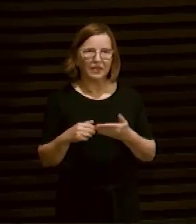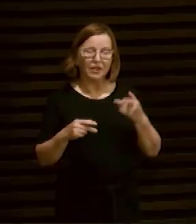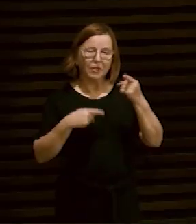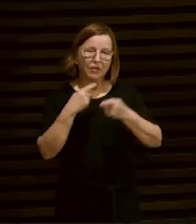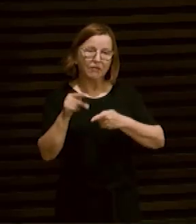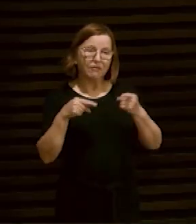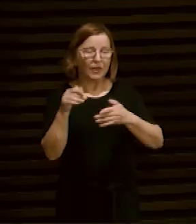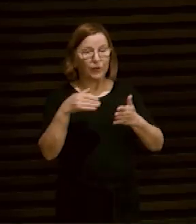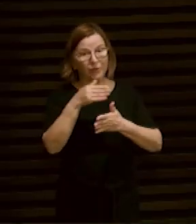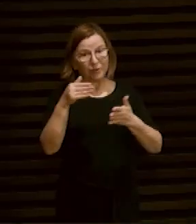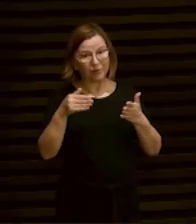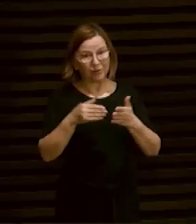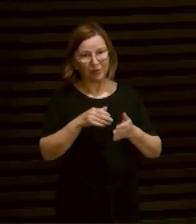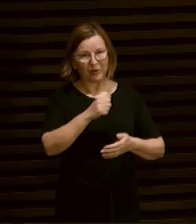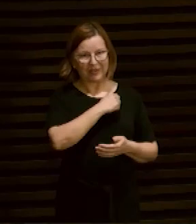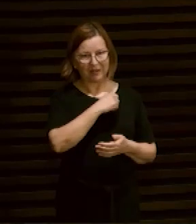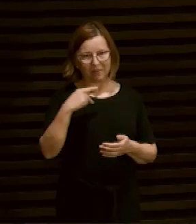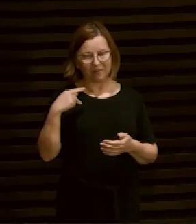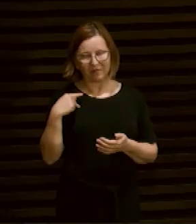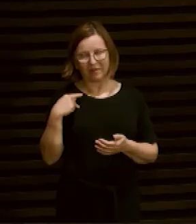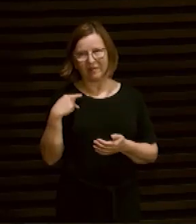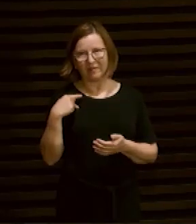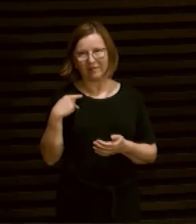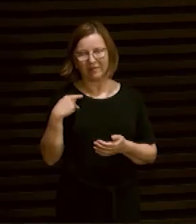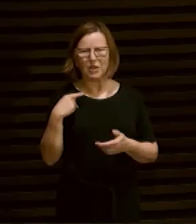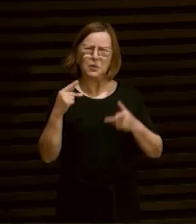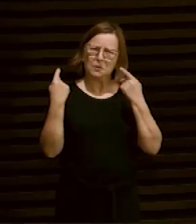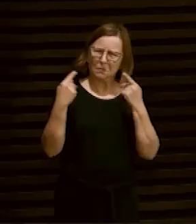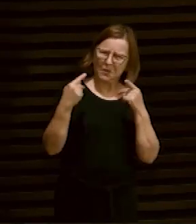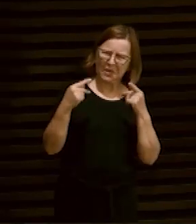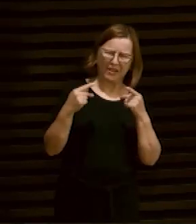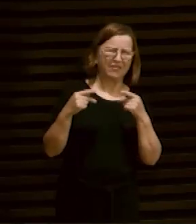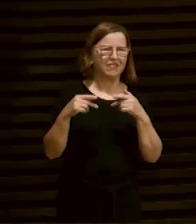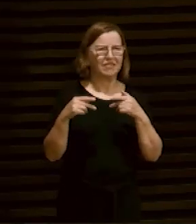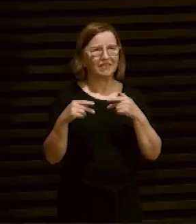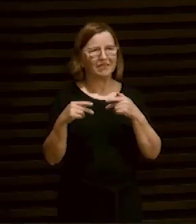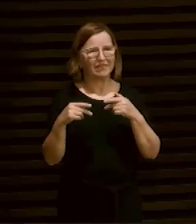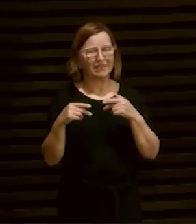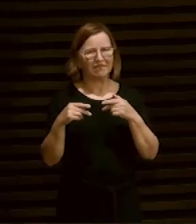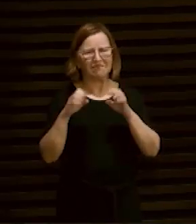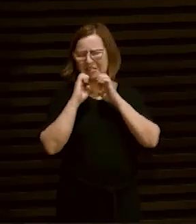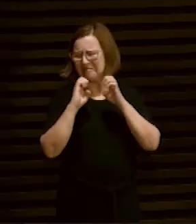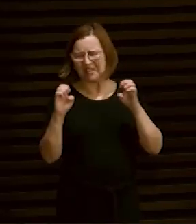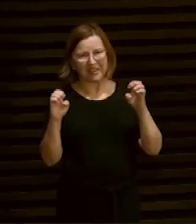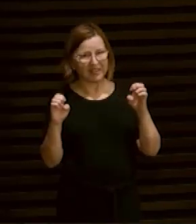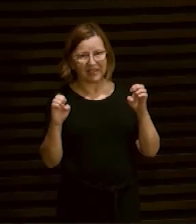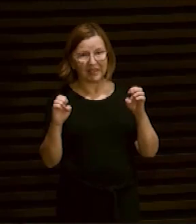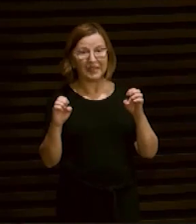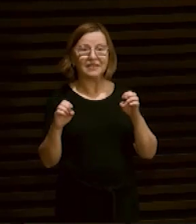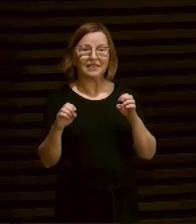que os apóstolos e os pregadores, profetas e evangelistas